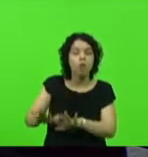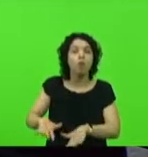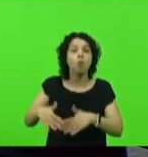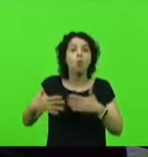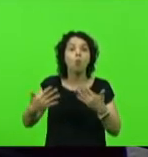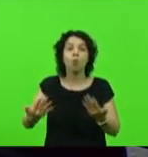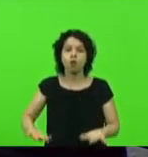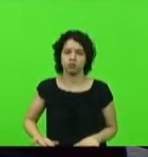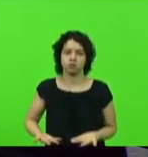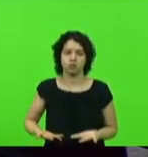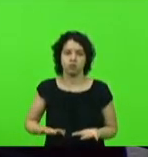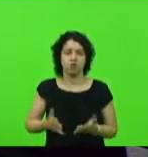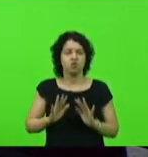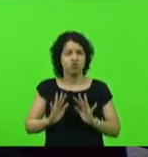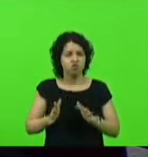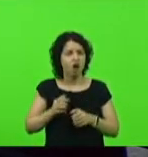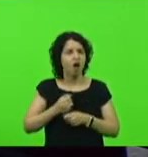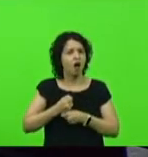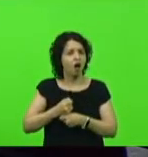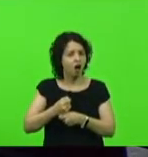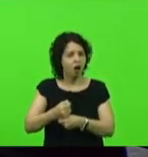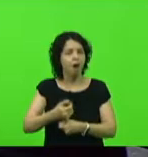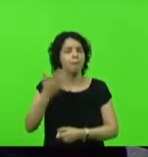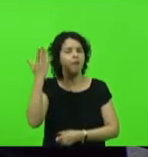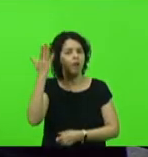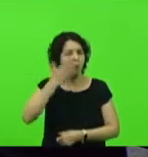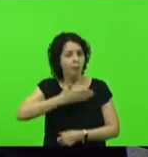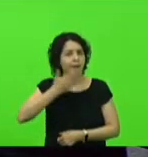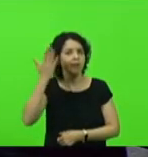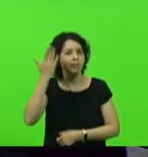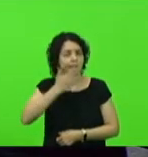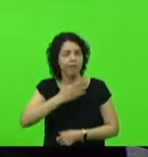faz muito tempo que muito é prometido e nada é feito.